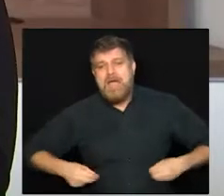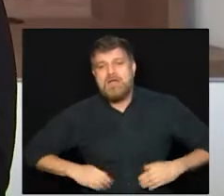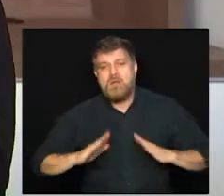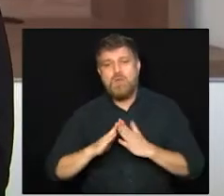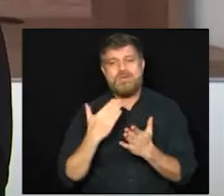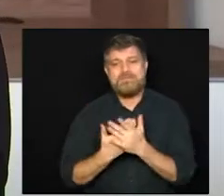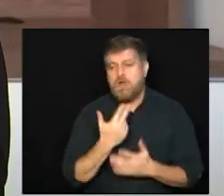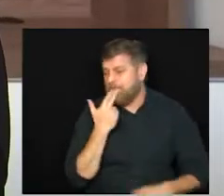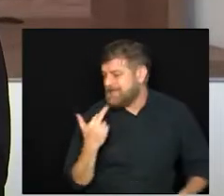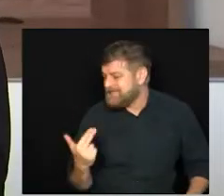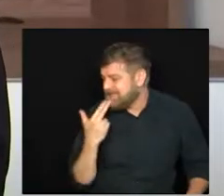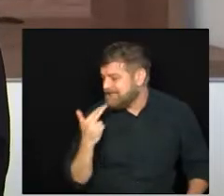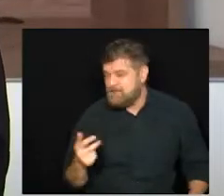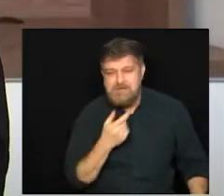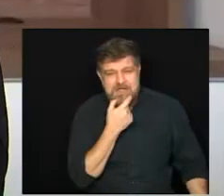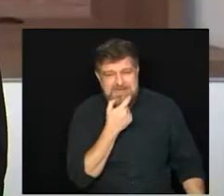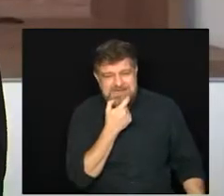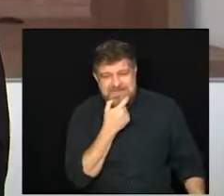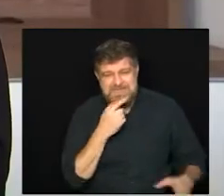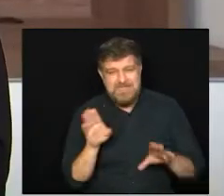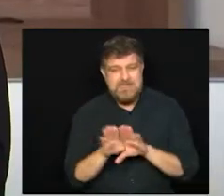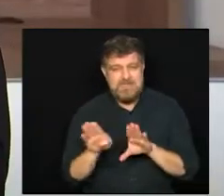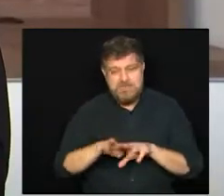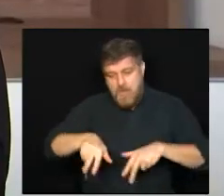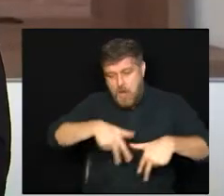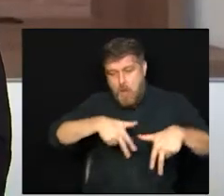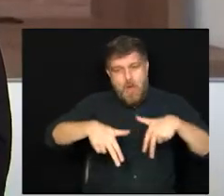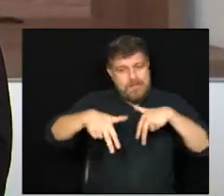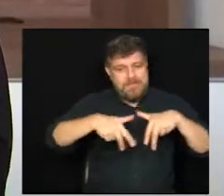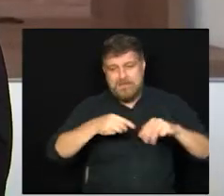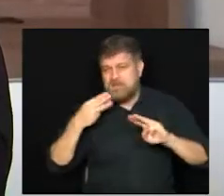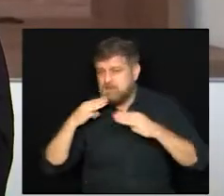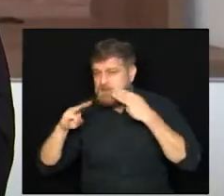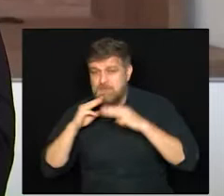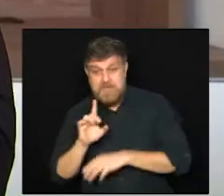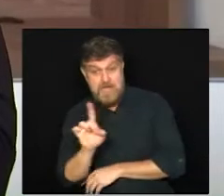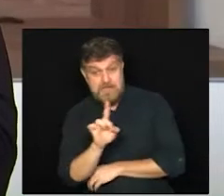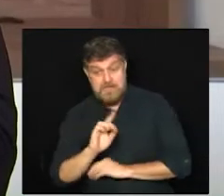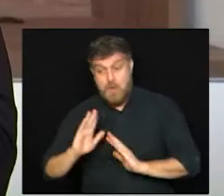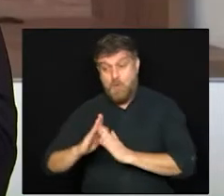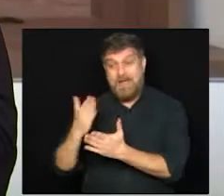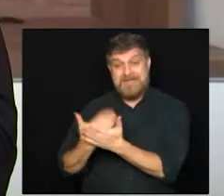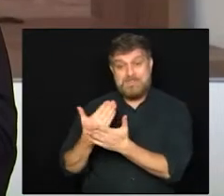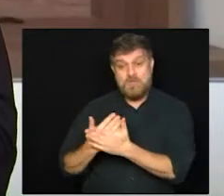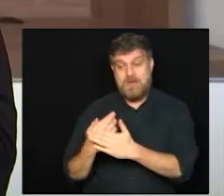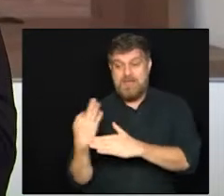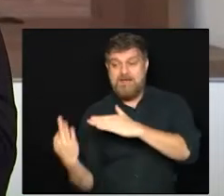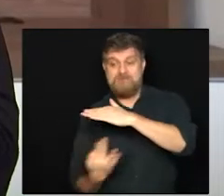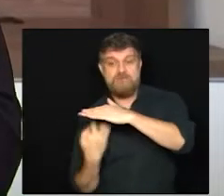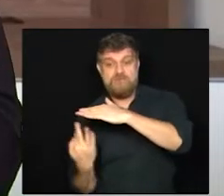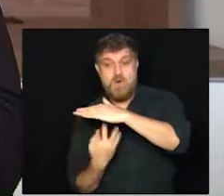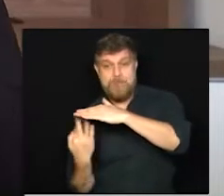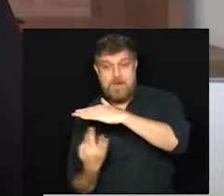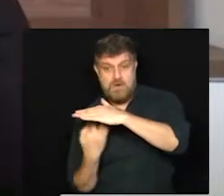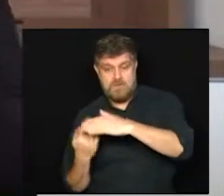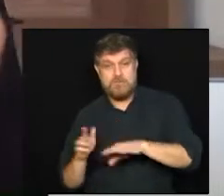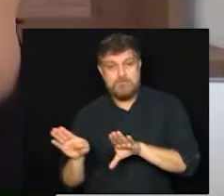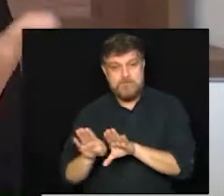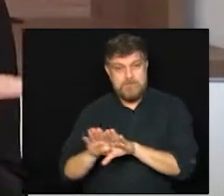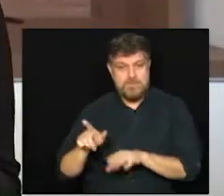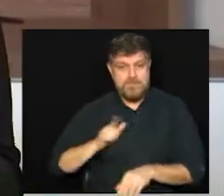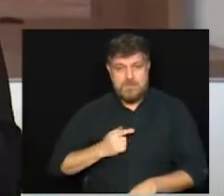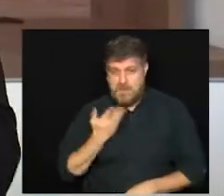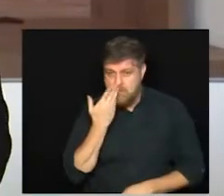de idiomas, escola de dança ou de música. Instrução, como que eu vou dizer, que vai